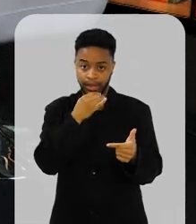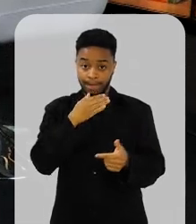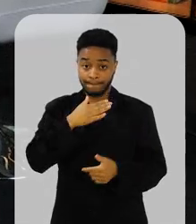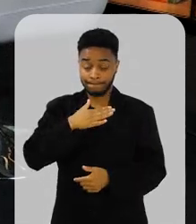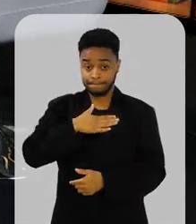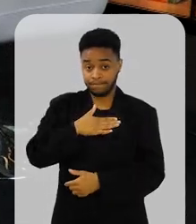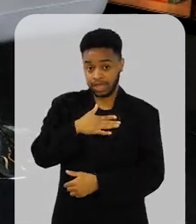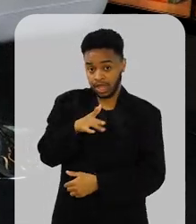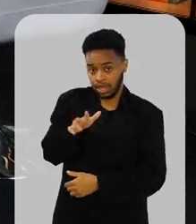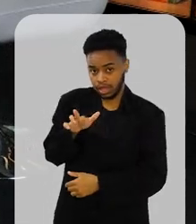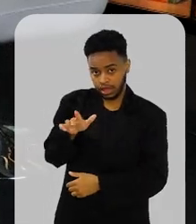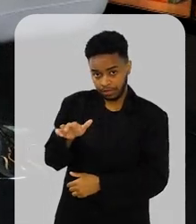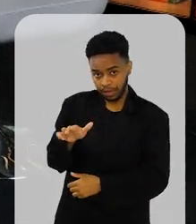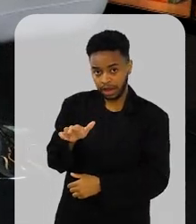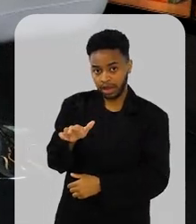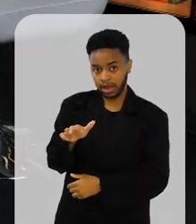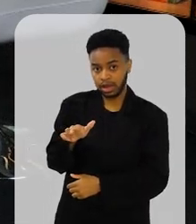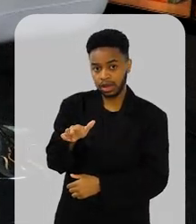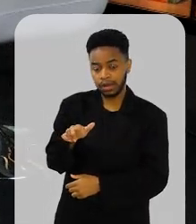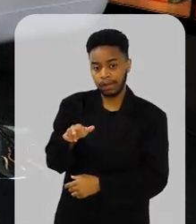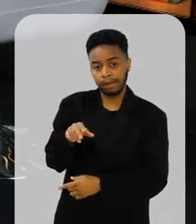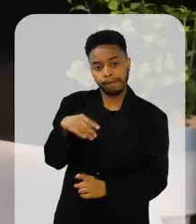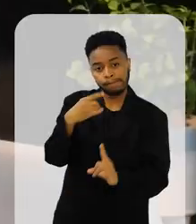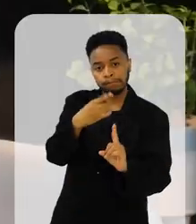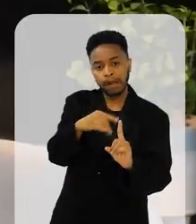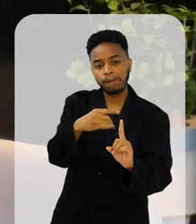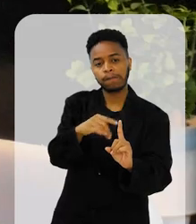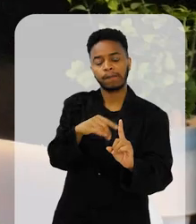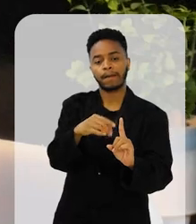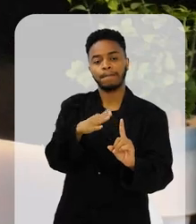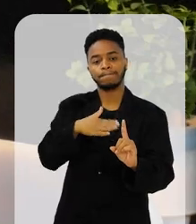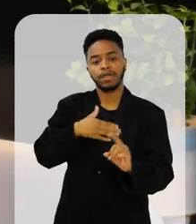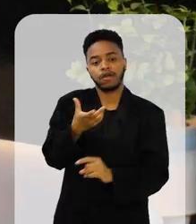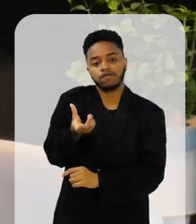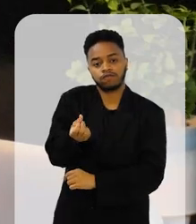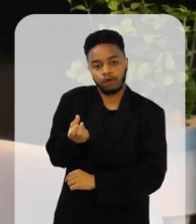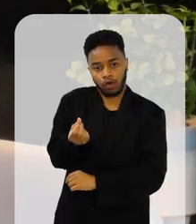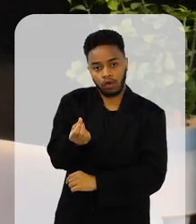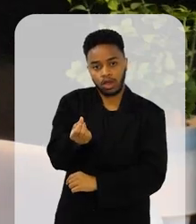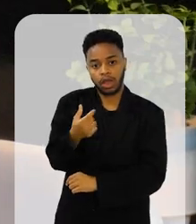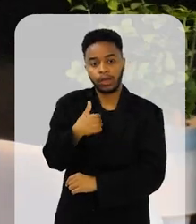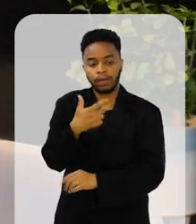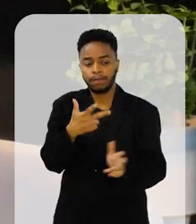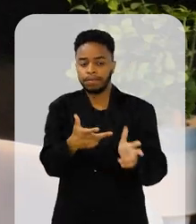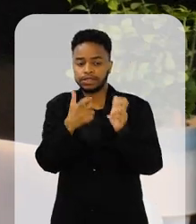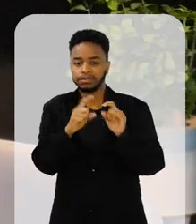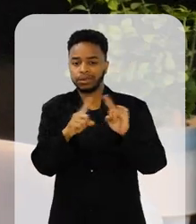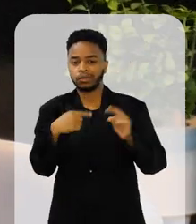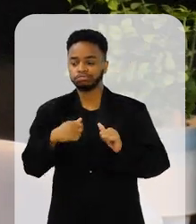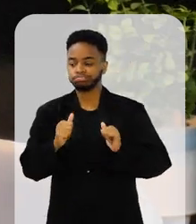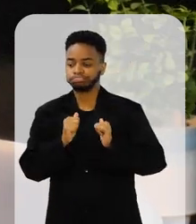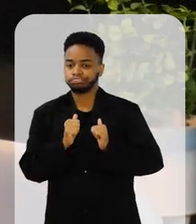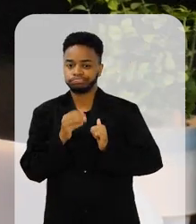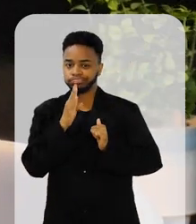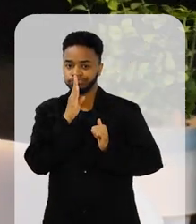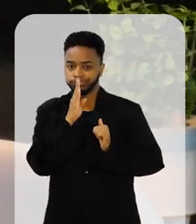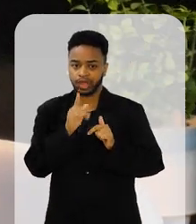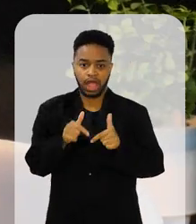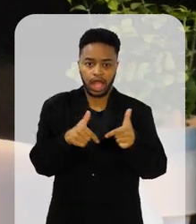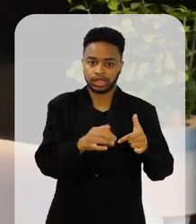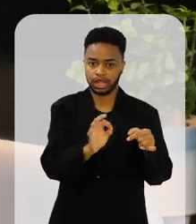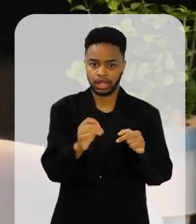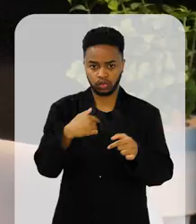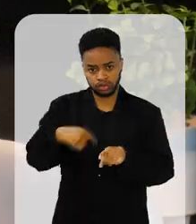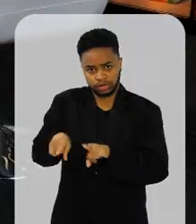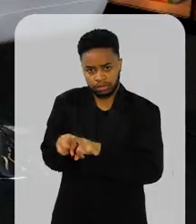minha irmã maltrata a minha avó. Eu observo. mas não tomo nenhuma atitude. Eu vou ser